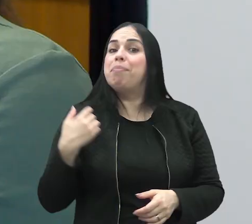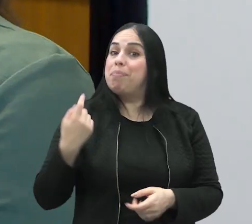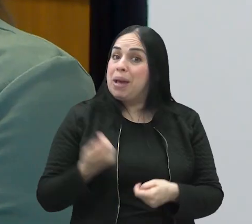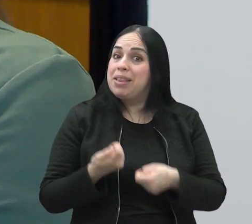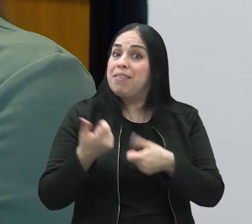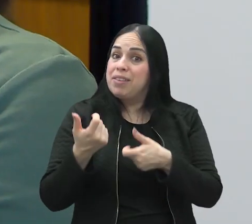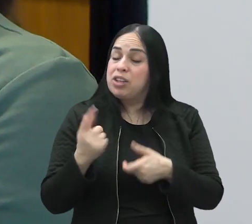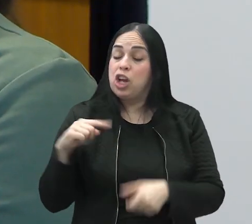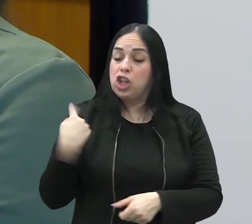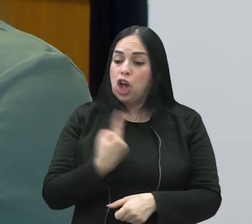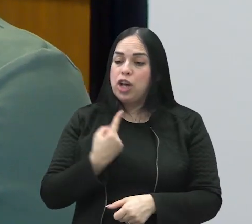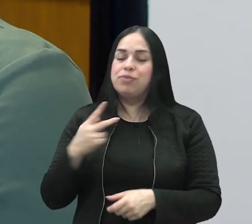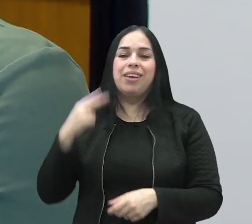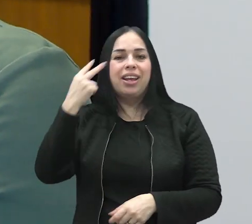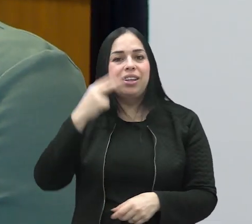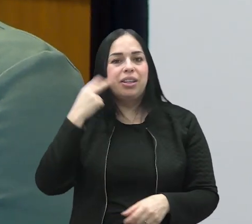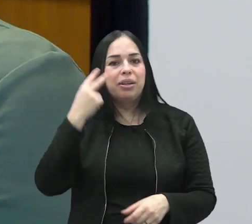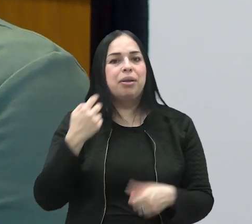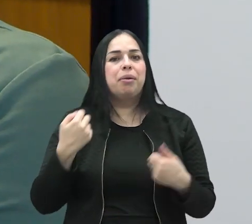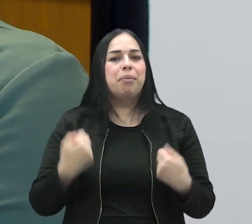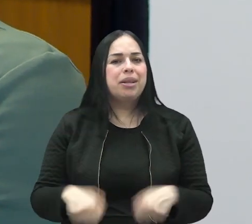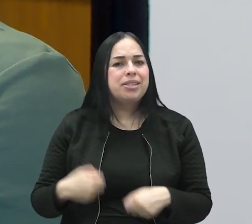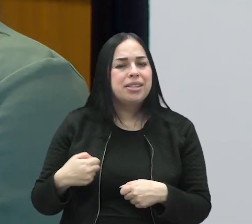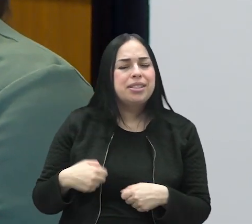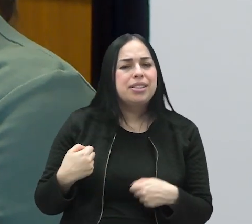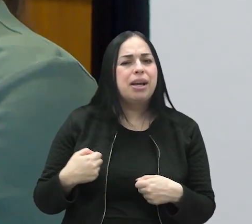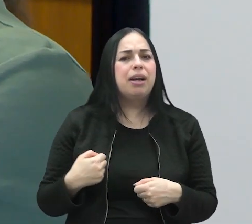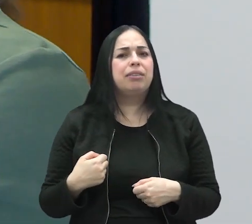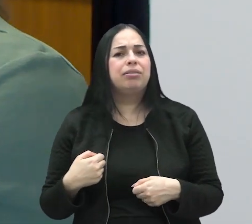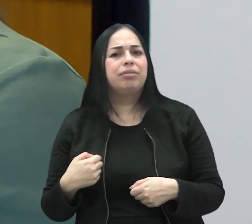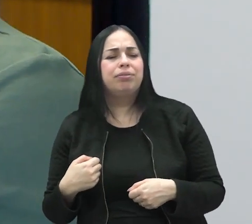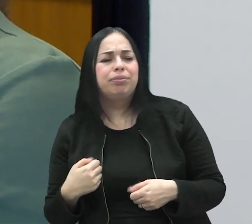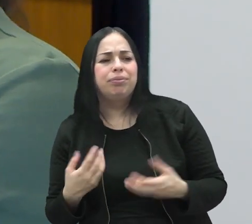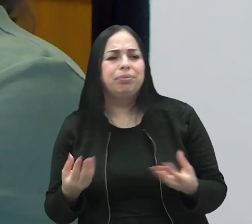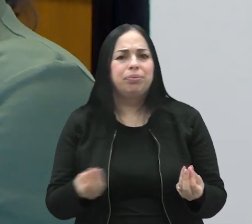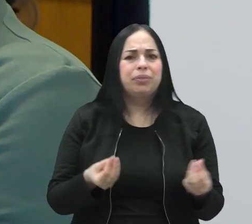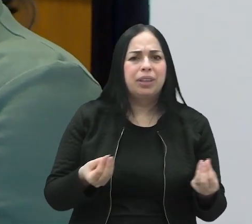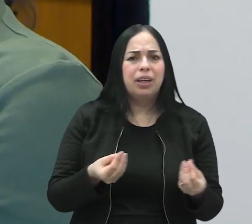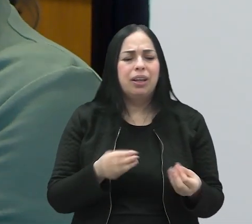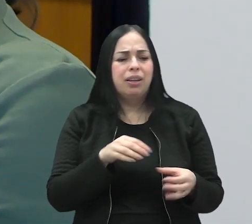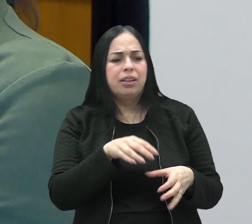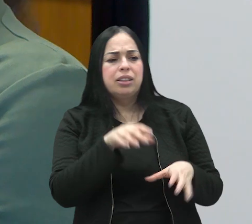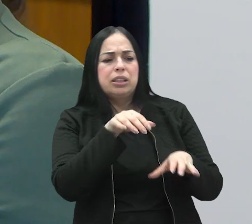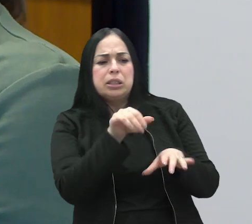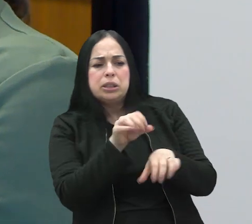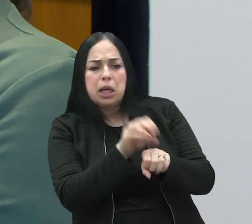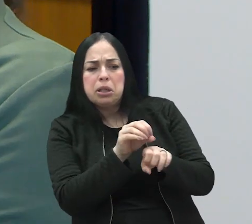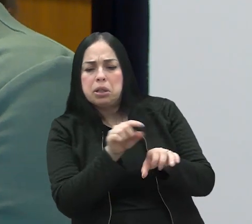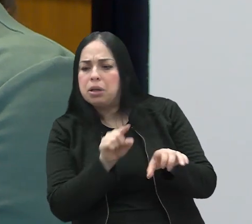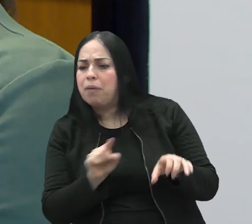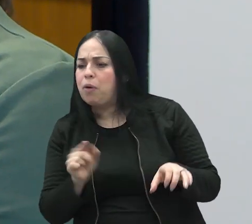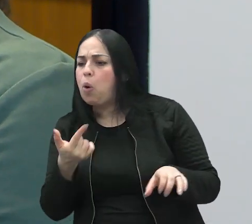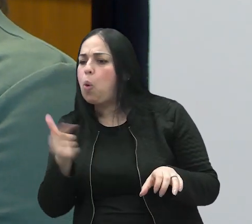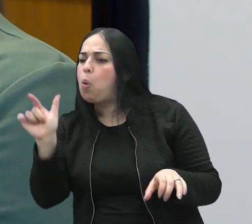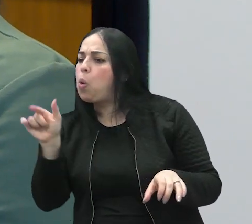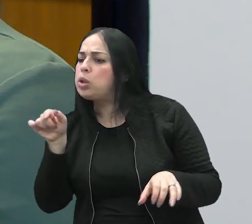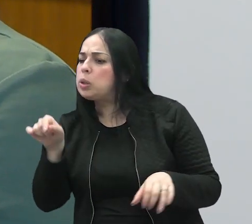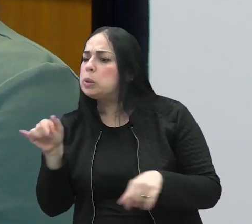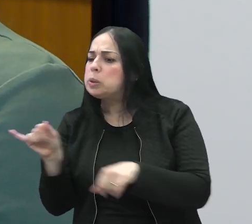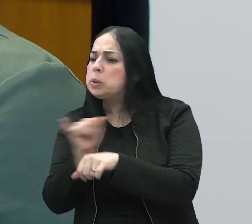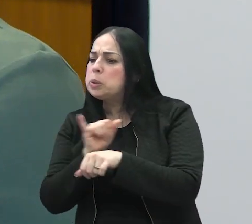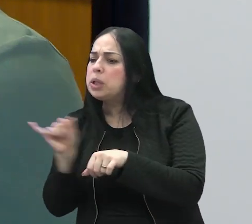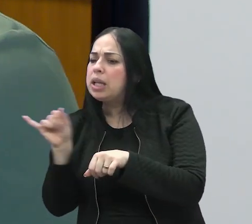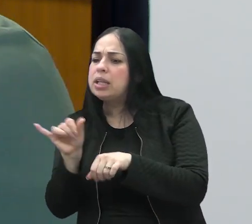estudo. Nós, os legisladores daqui do município, tem que buscar meios fora de educação para garantir que